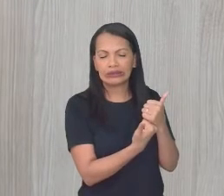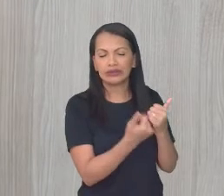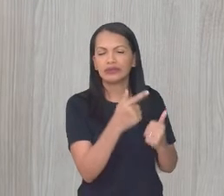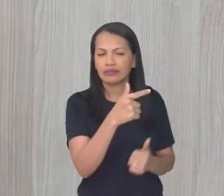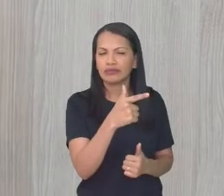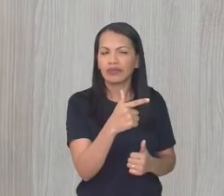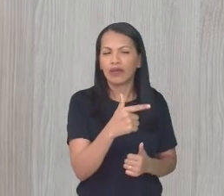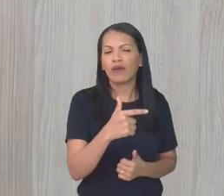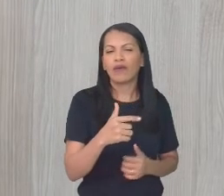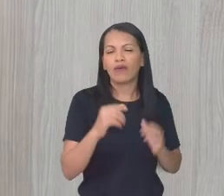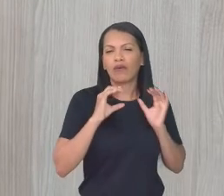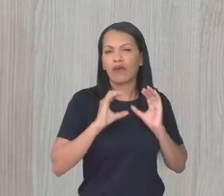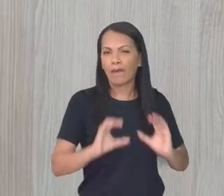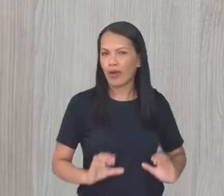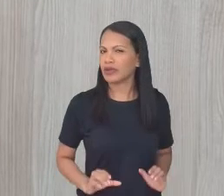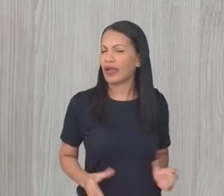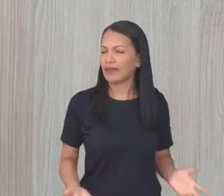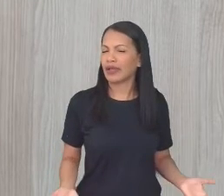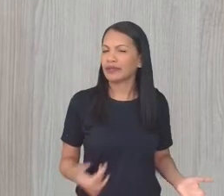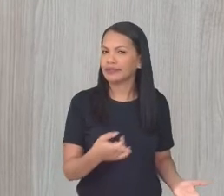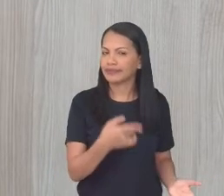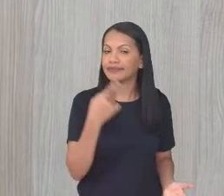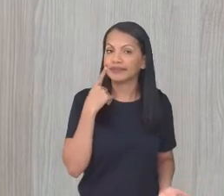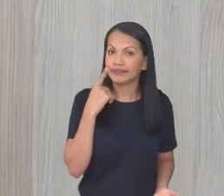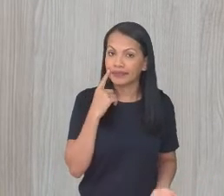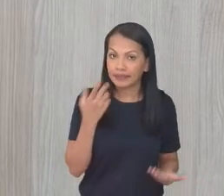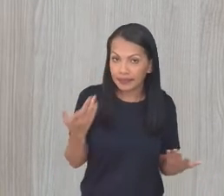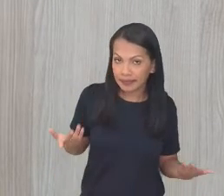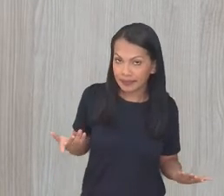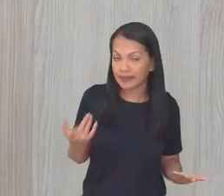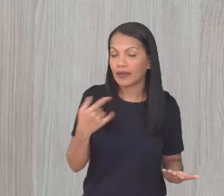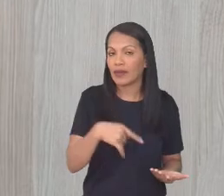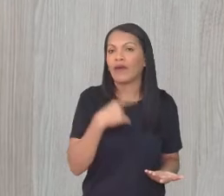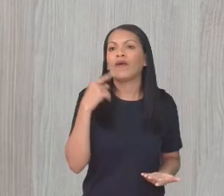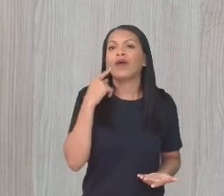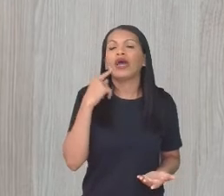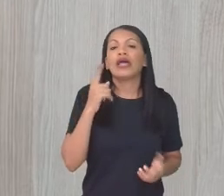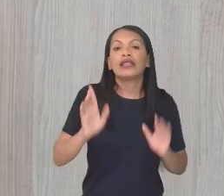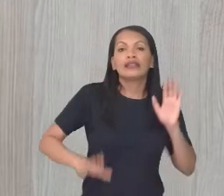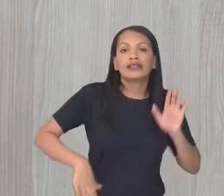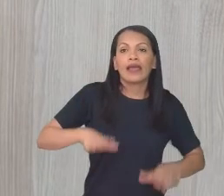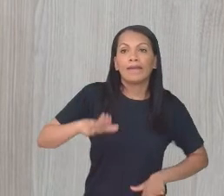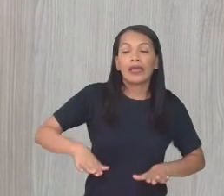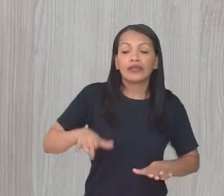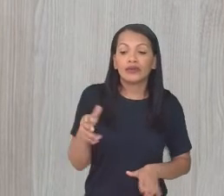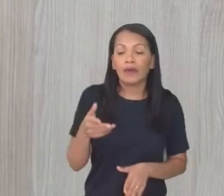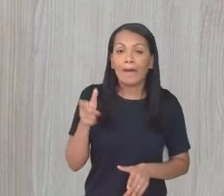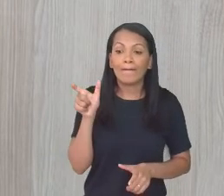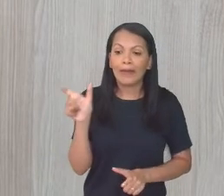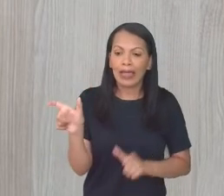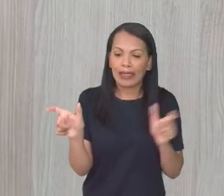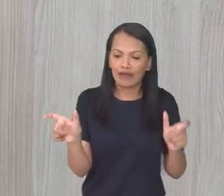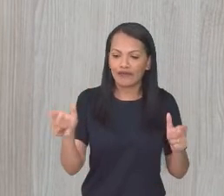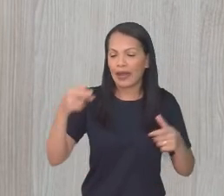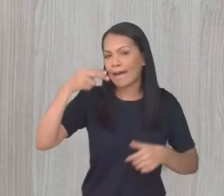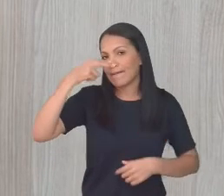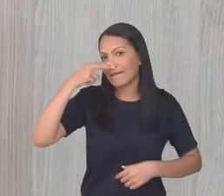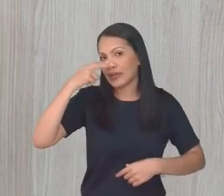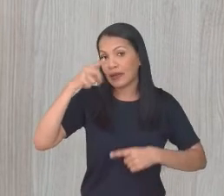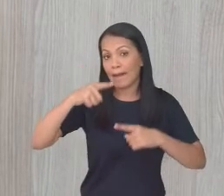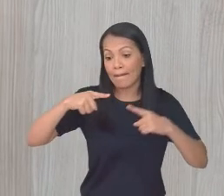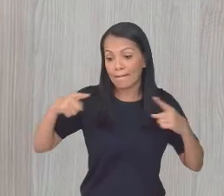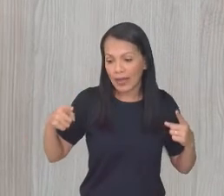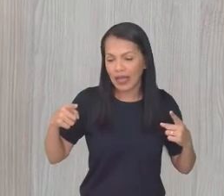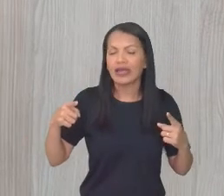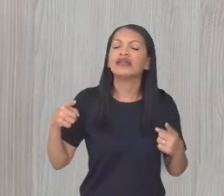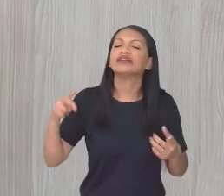uma diferenciação de som aí quando eu escrevo o substantivo e quando eu escrevo o verbo. Aí essa diferenciação se dará ou